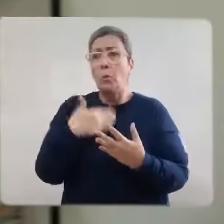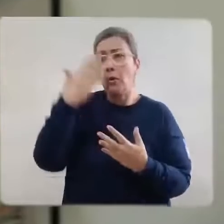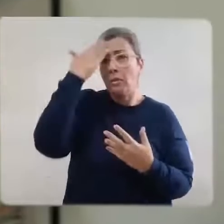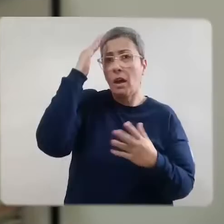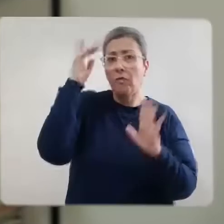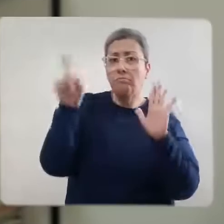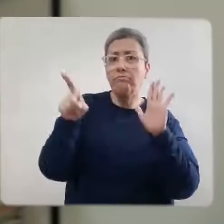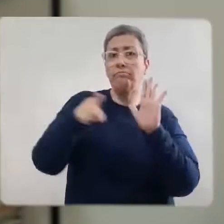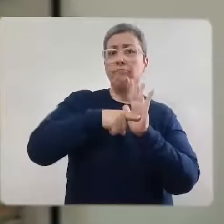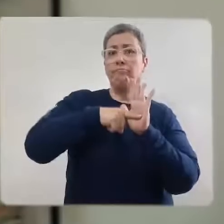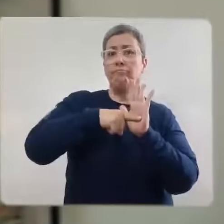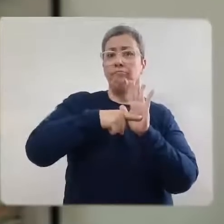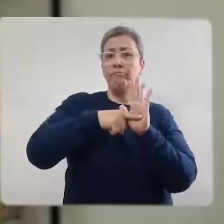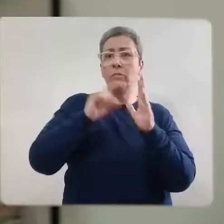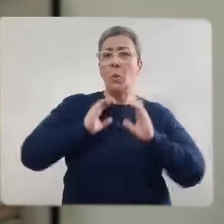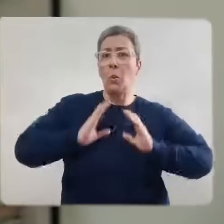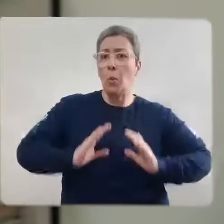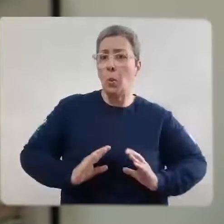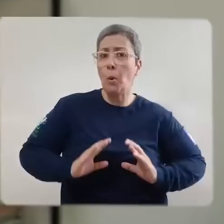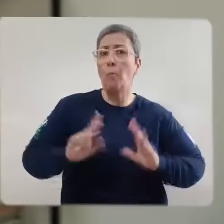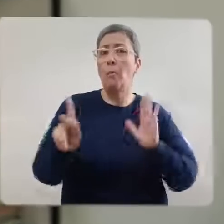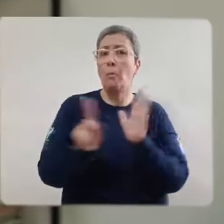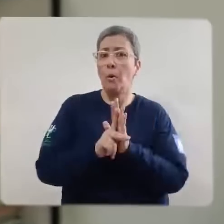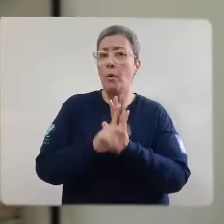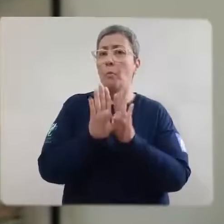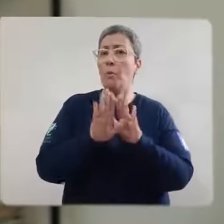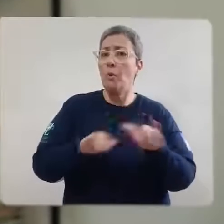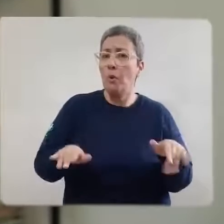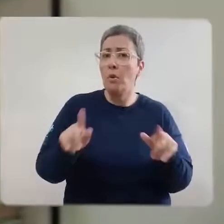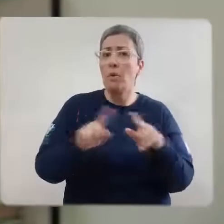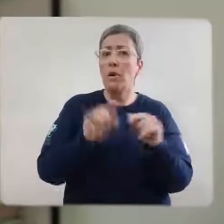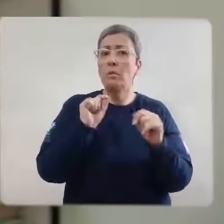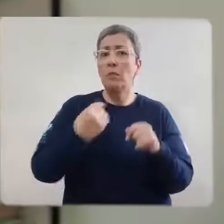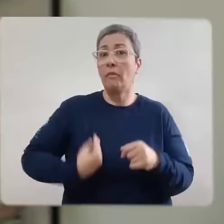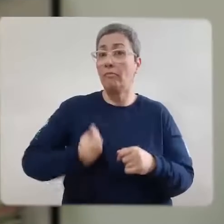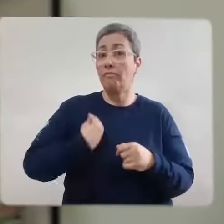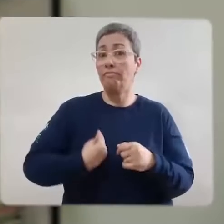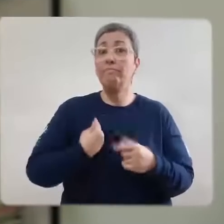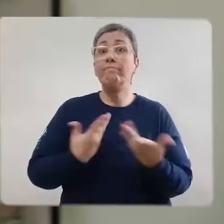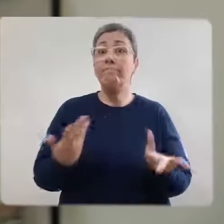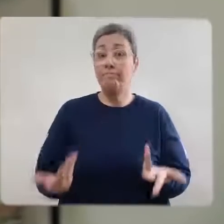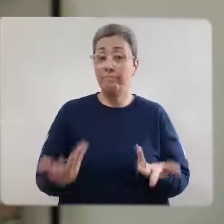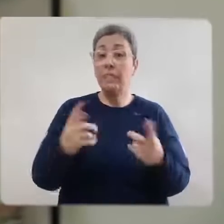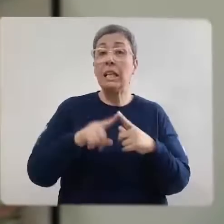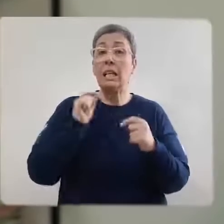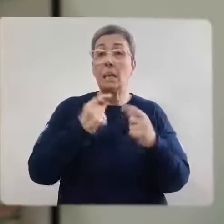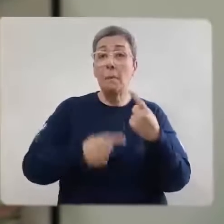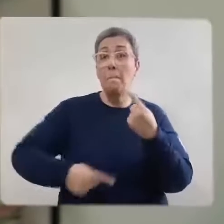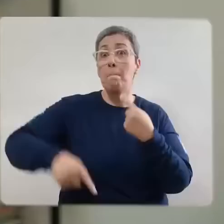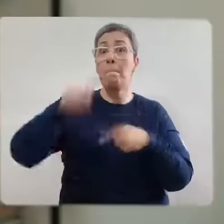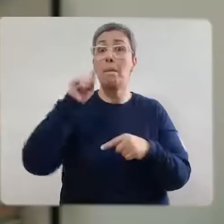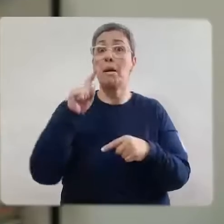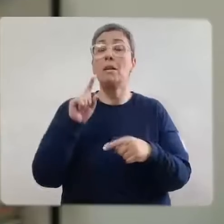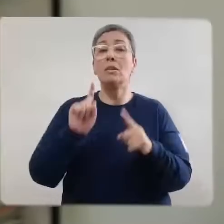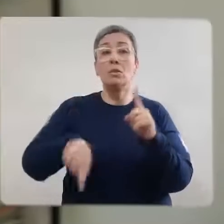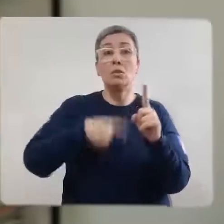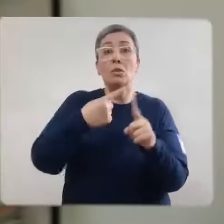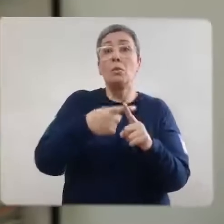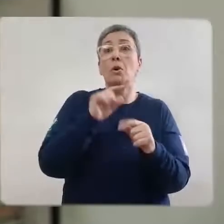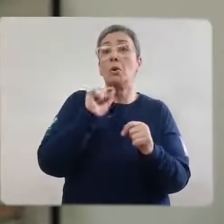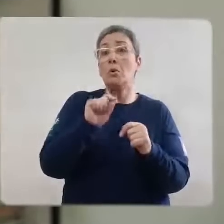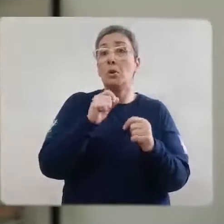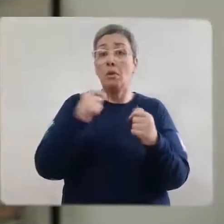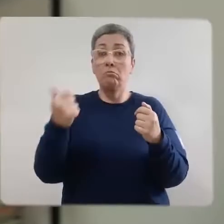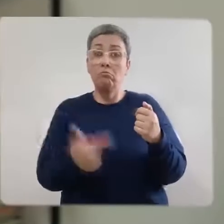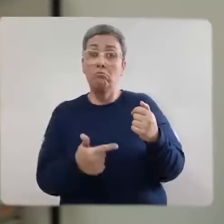compreensão negativa, do comportamento dessa criança fica muito presente e se sobressai muito mais do